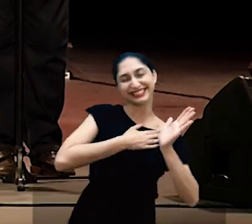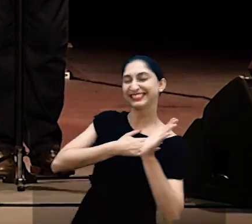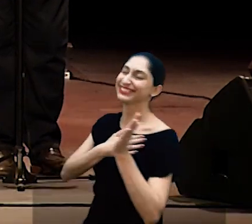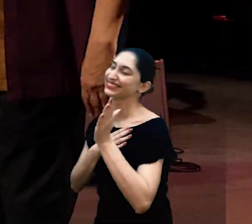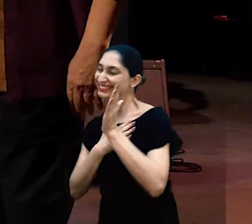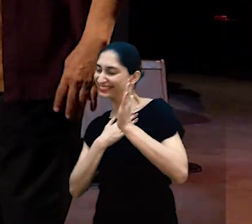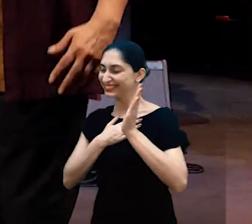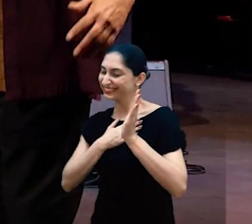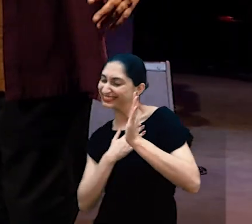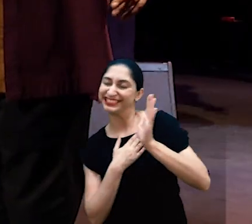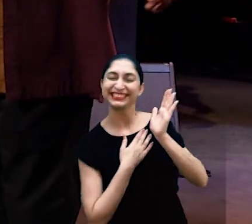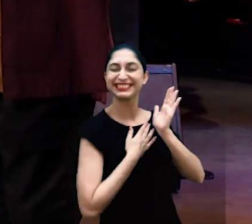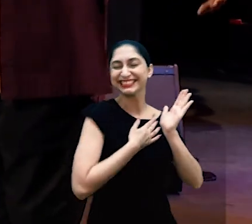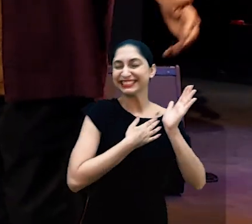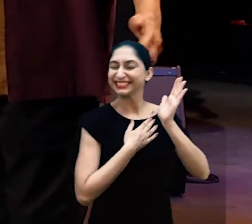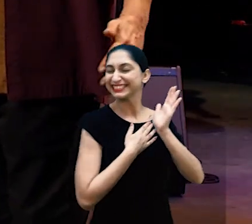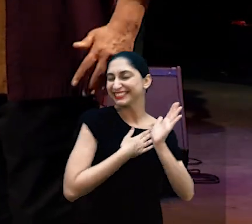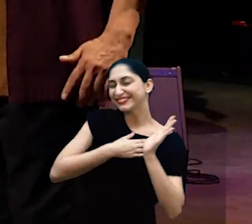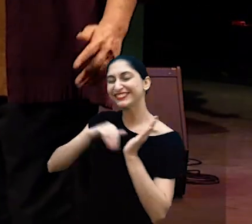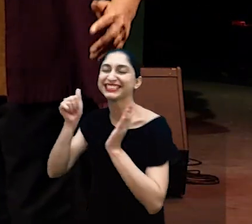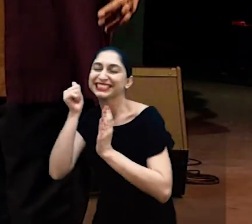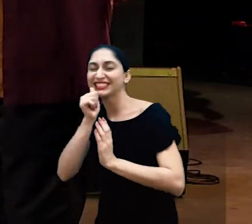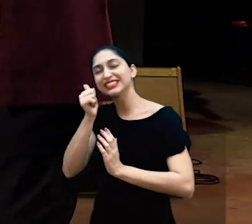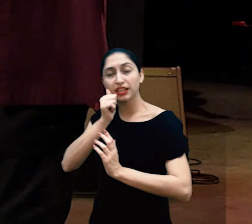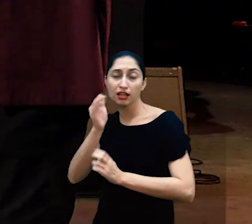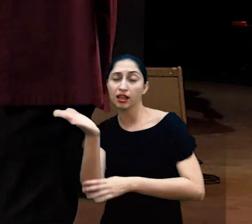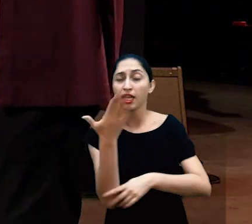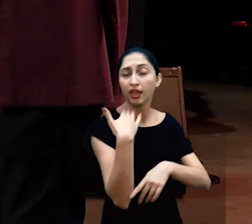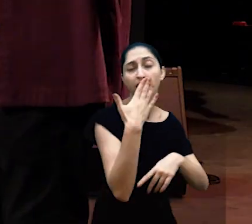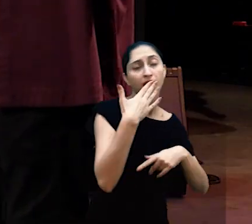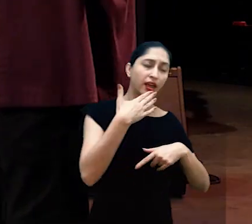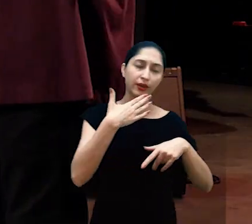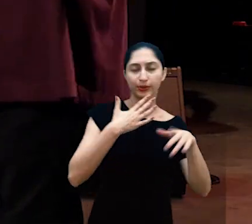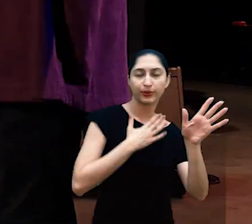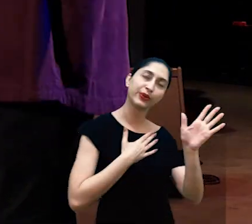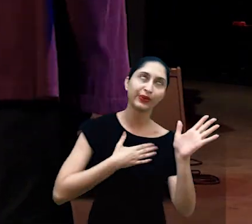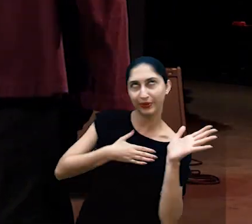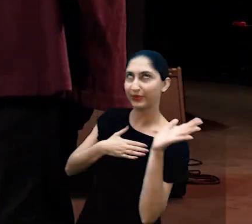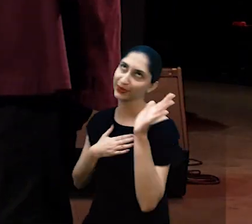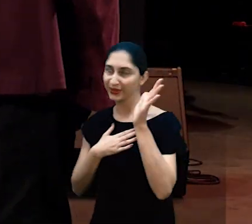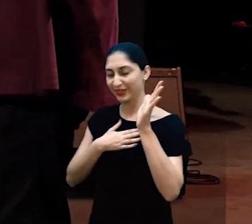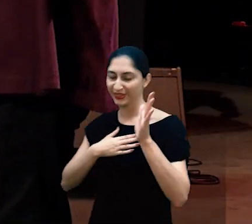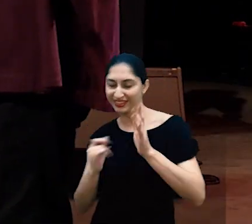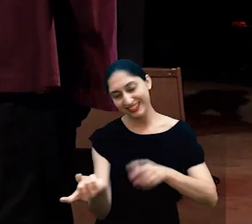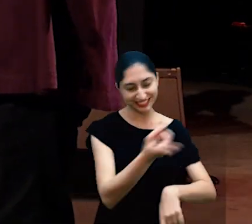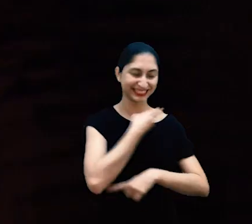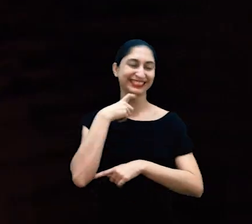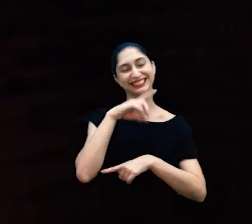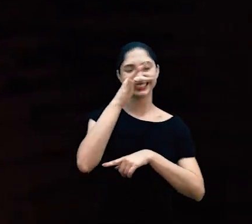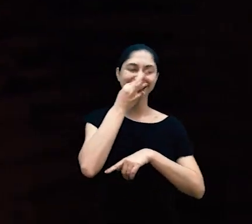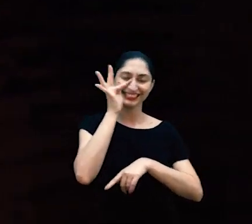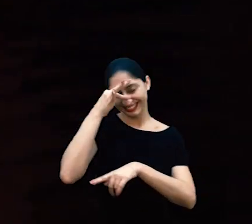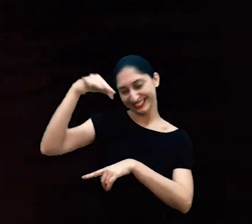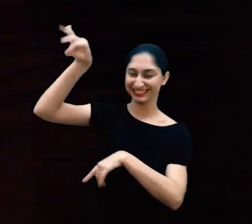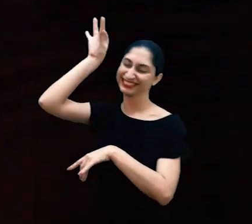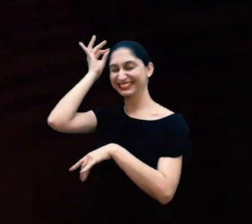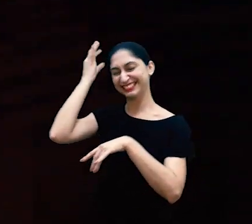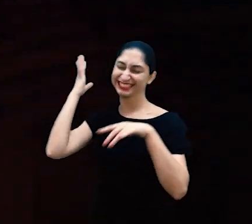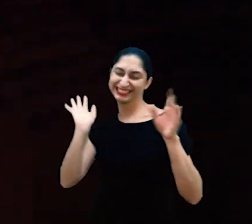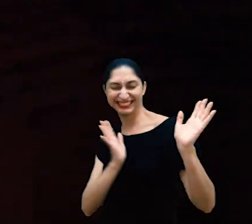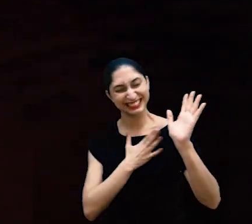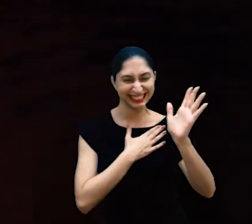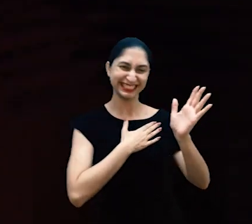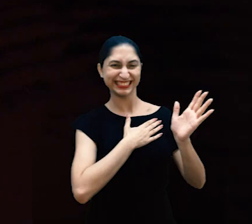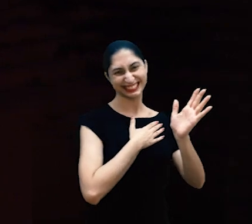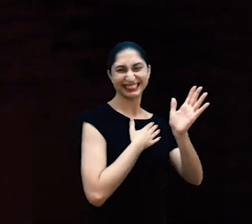forró. Ai, ai, ui, ui, pimenta morena aqui no forró. Bota água de cheiro, pulou no cabelo e cai no